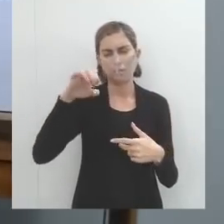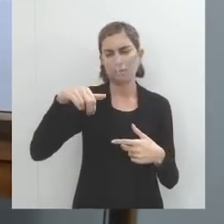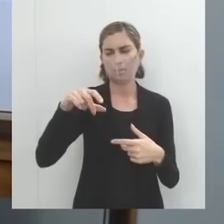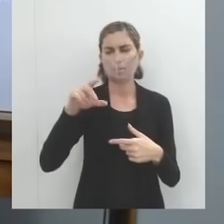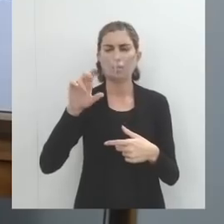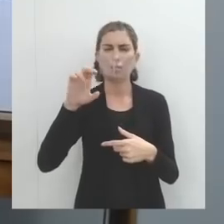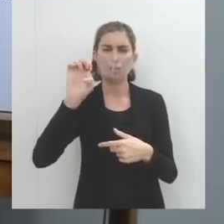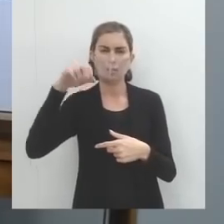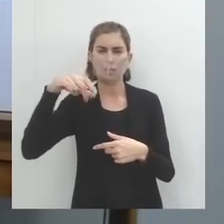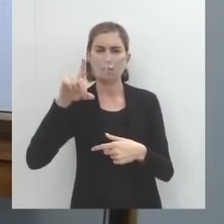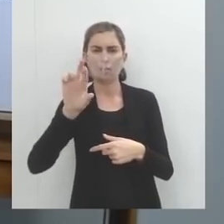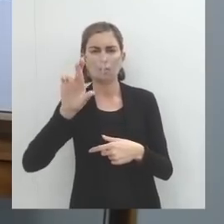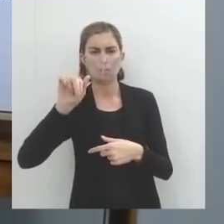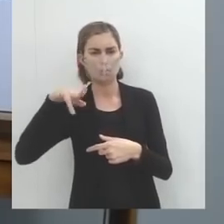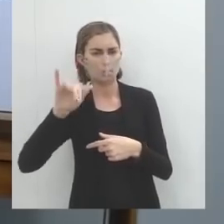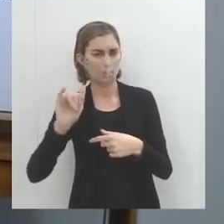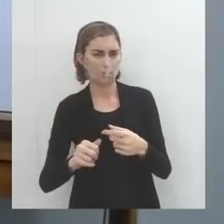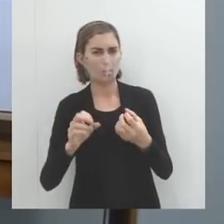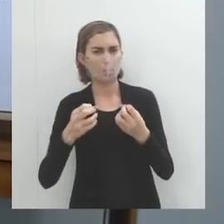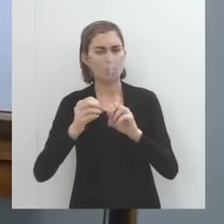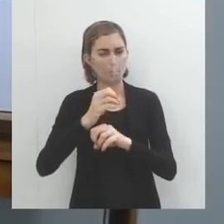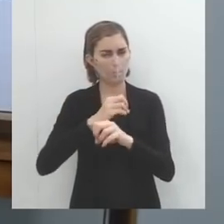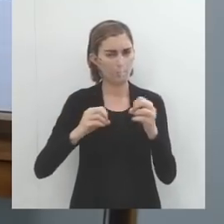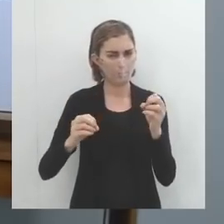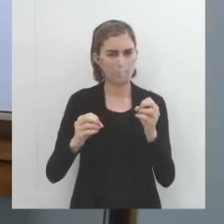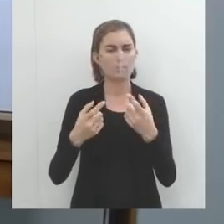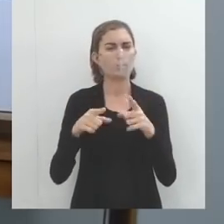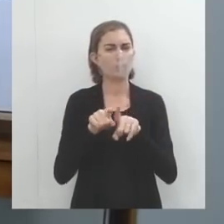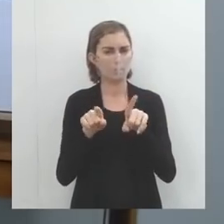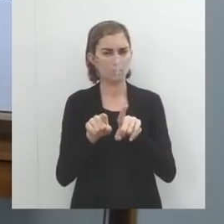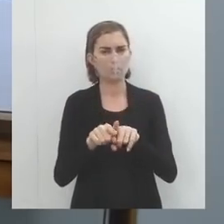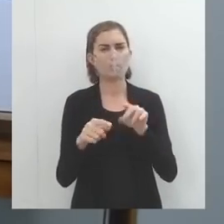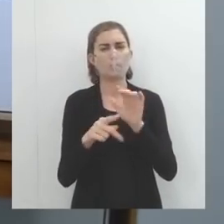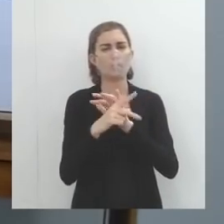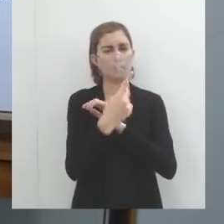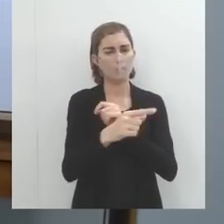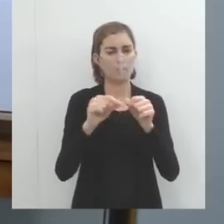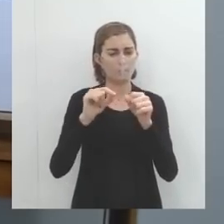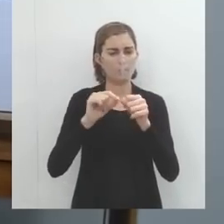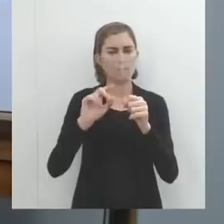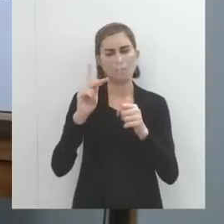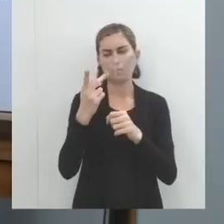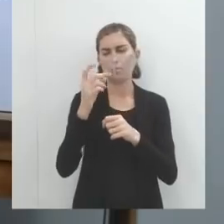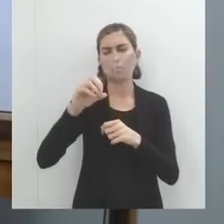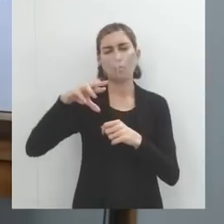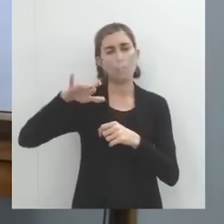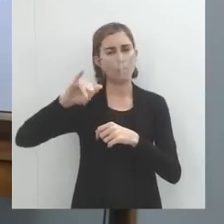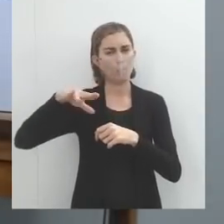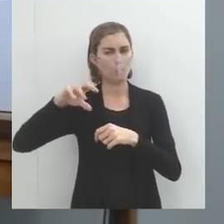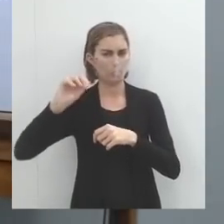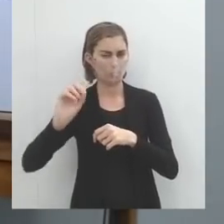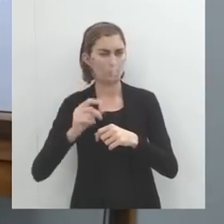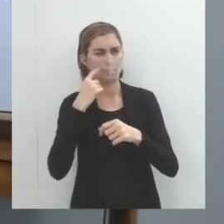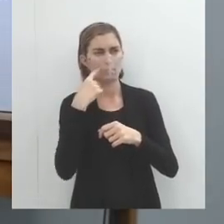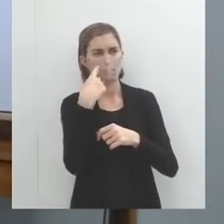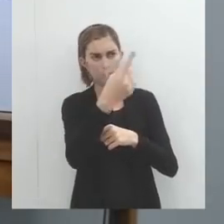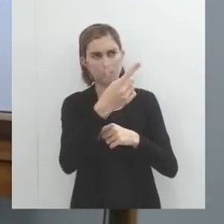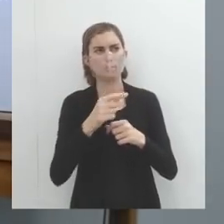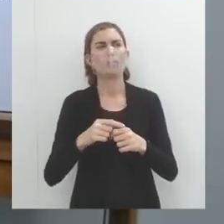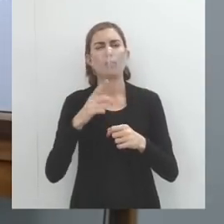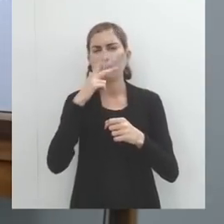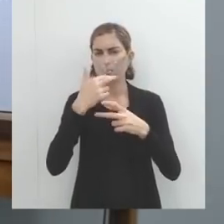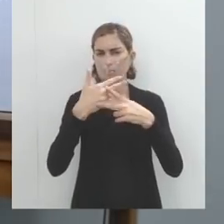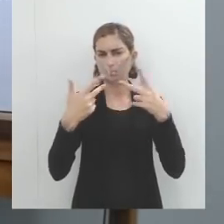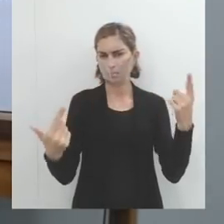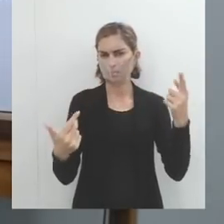endócrina. Lembrem que ela também é uma glândula endócrina, ela também tem uma porção endócrina porque ela produz hormônio. E esse hormônio, ó, do mesmo